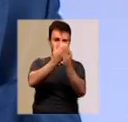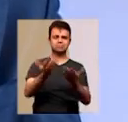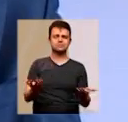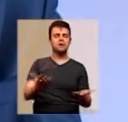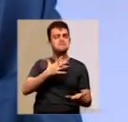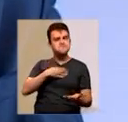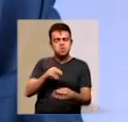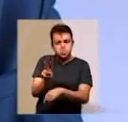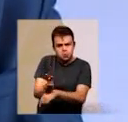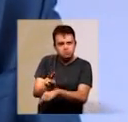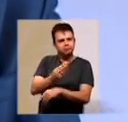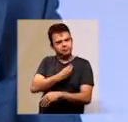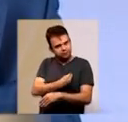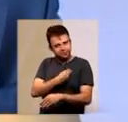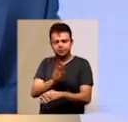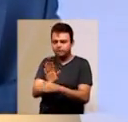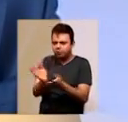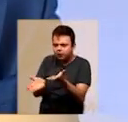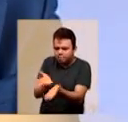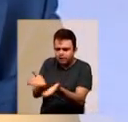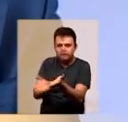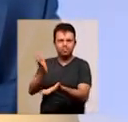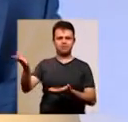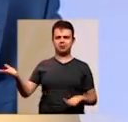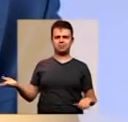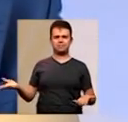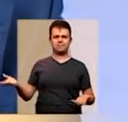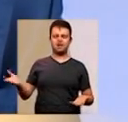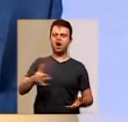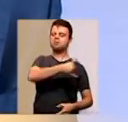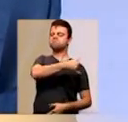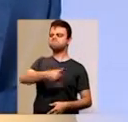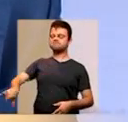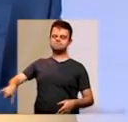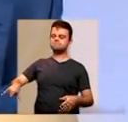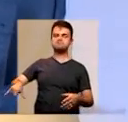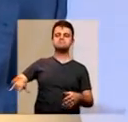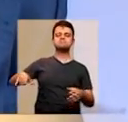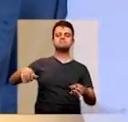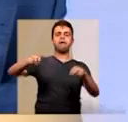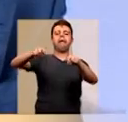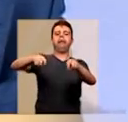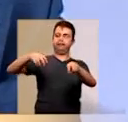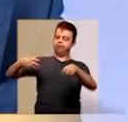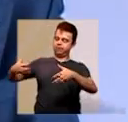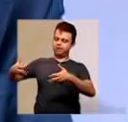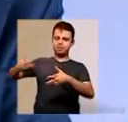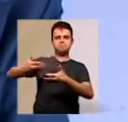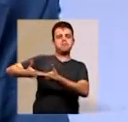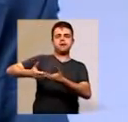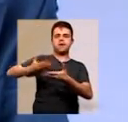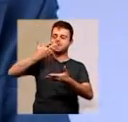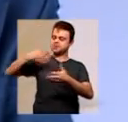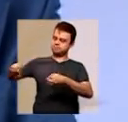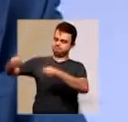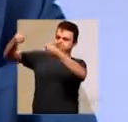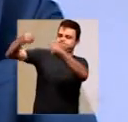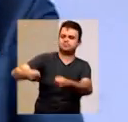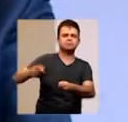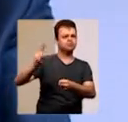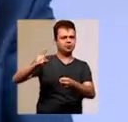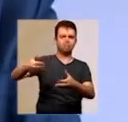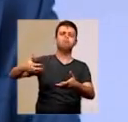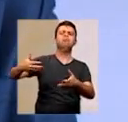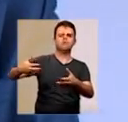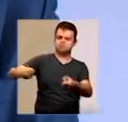pelo filho, o poder familiar, tem que cuidar, zelar. Ele não pode simplesmente colocar o filho na frente ou colocar o cinto, colocar na cadeirinha. Se algo